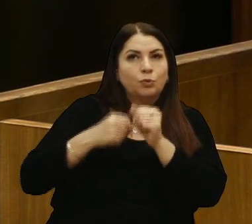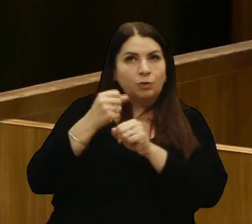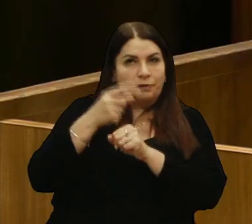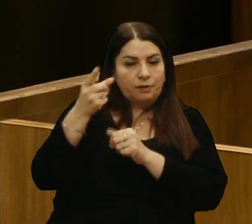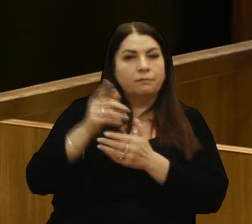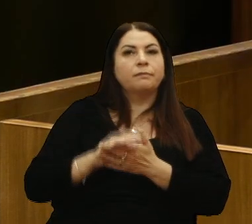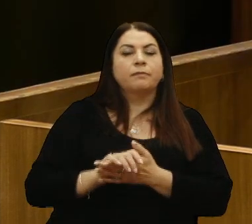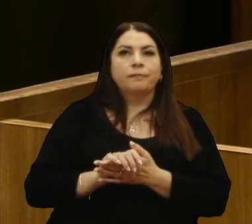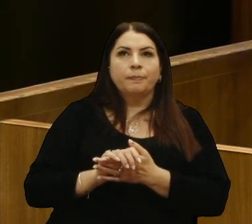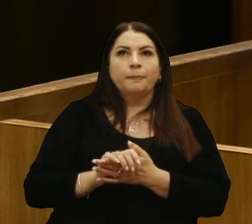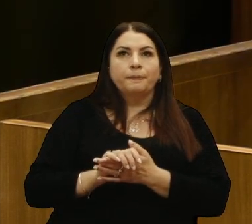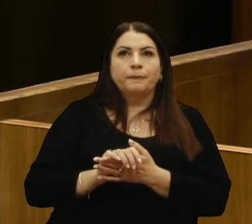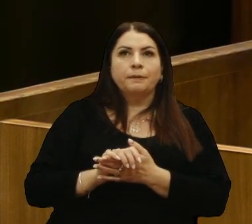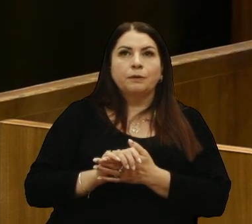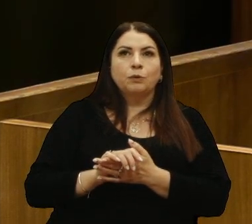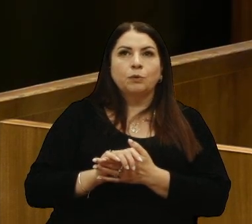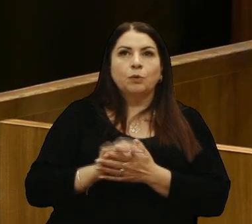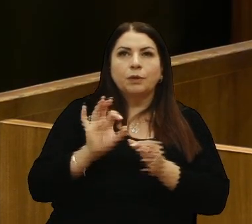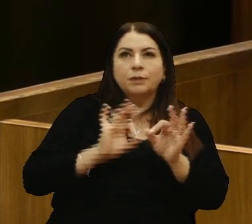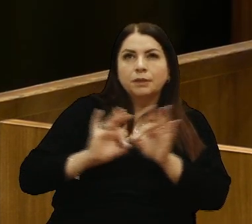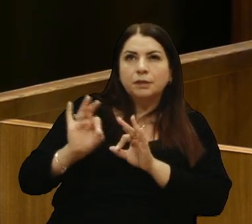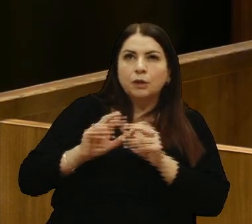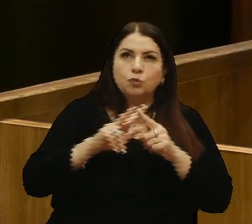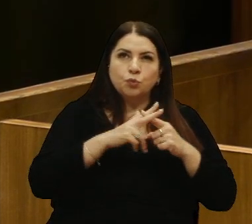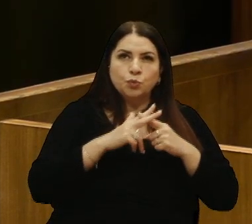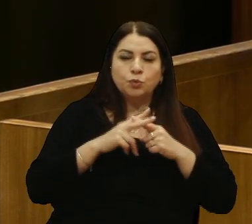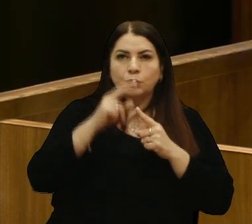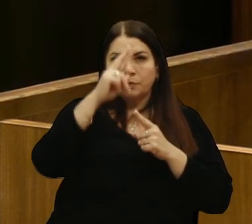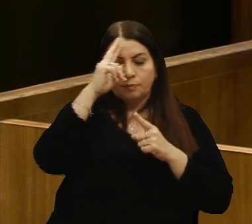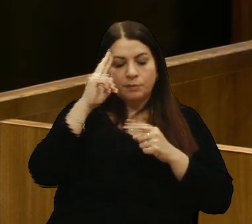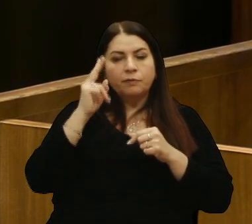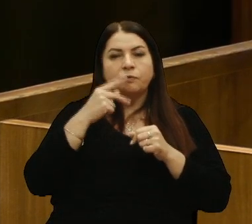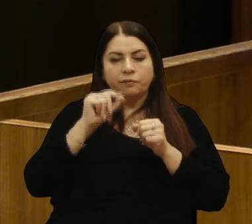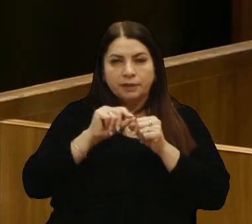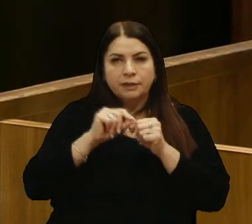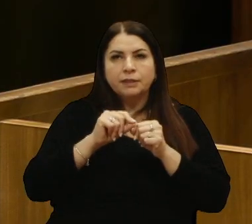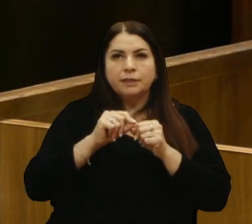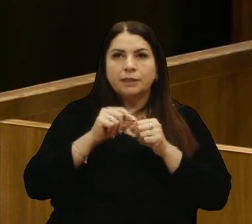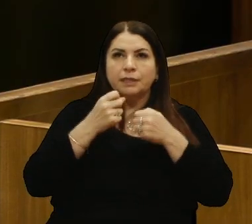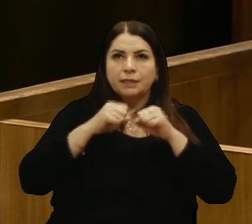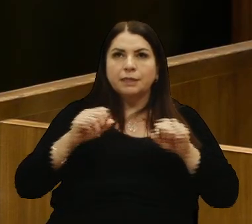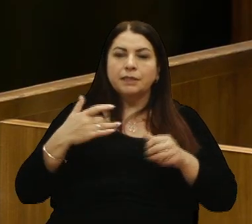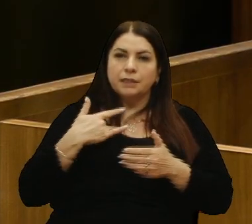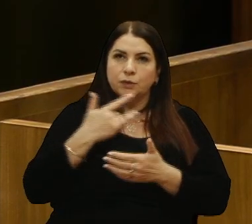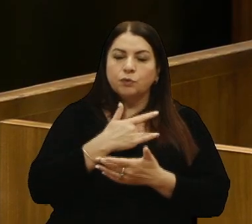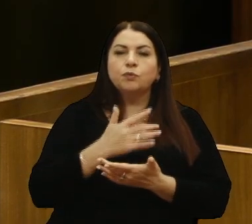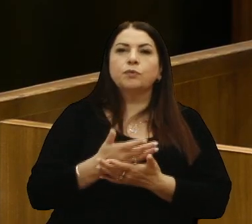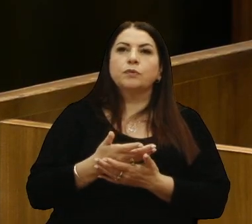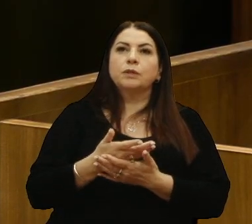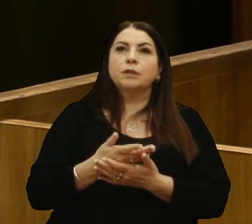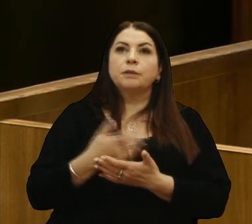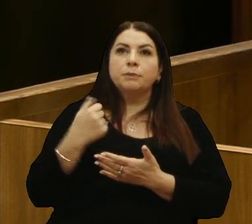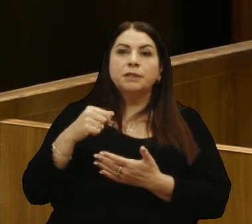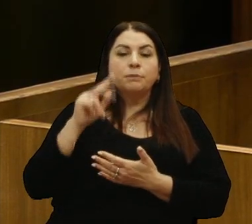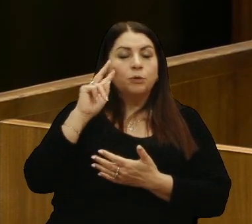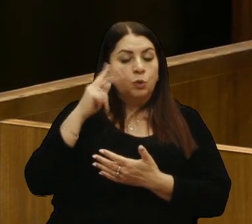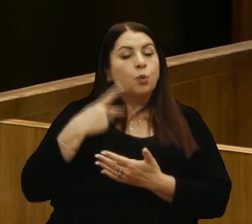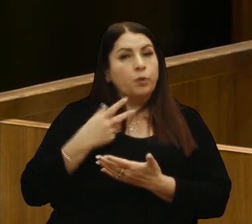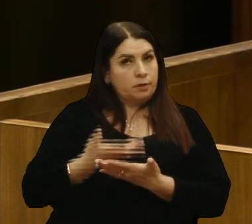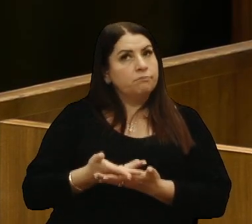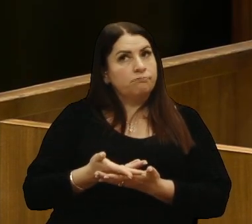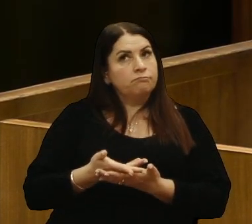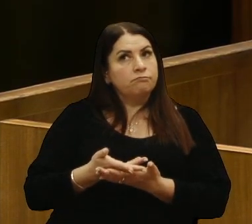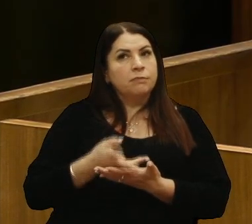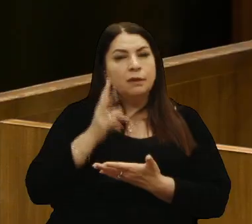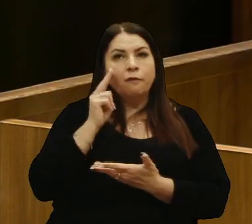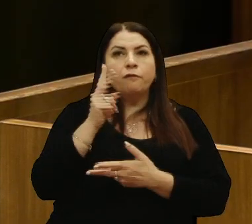com os manejos e ajustes que o Rafael Bueno vem fazendo na Secretaria da Saúde. E isso nós precisamos reconhecer. Eu